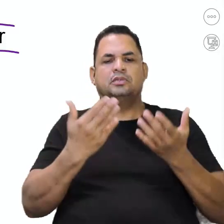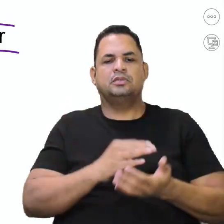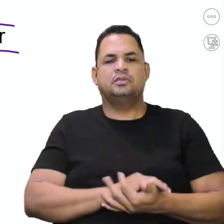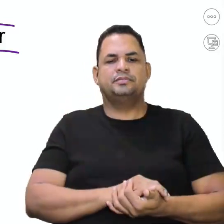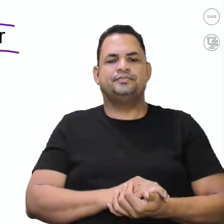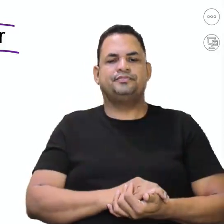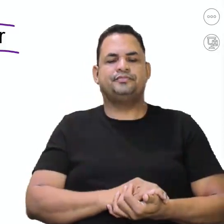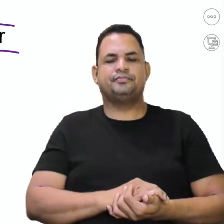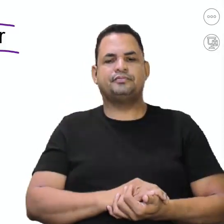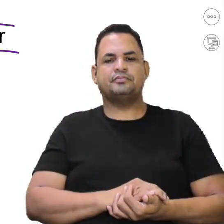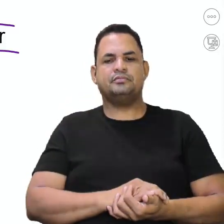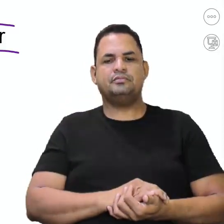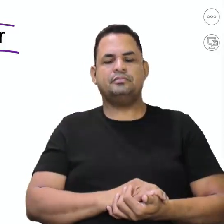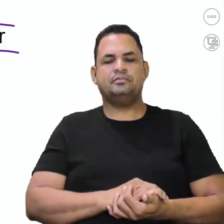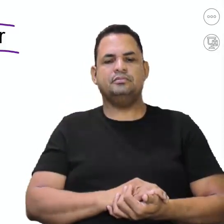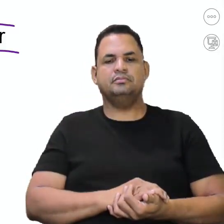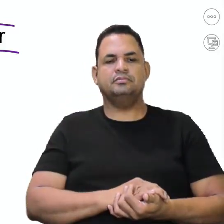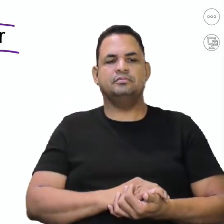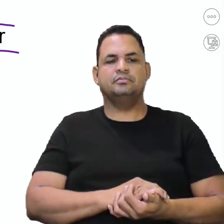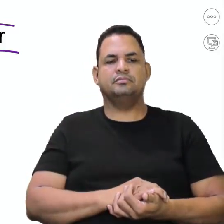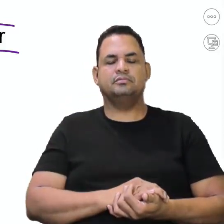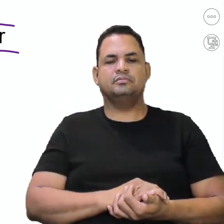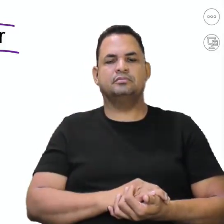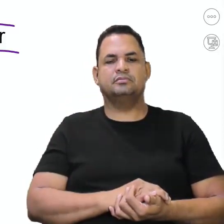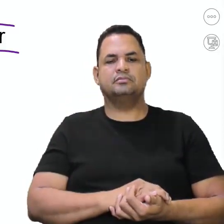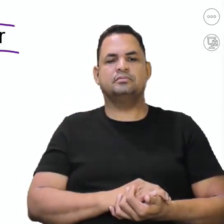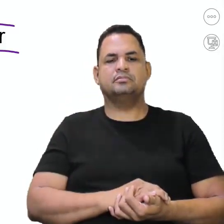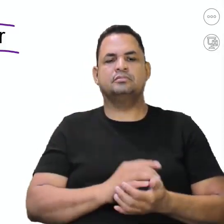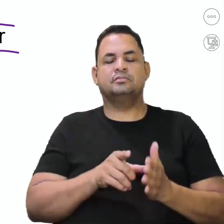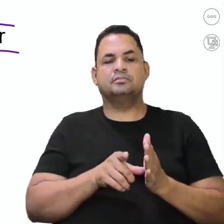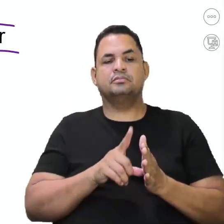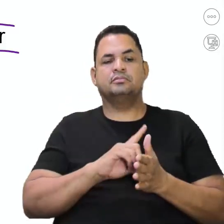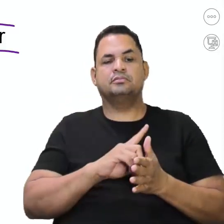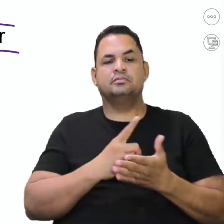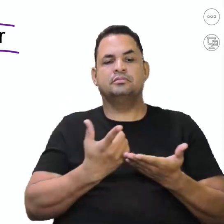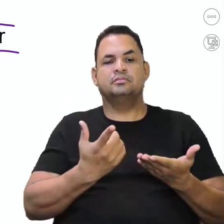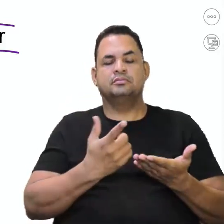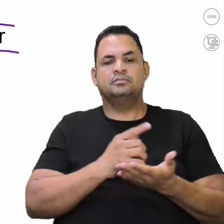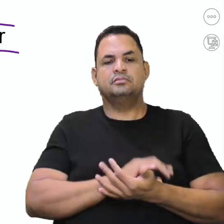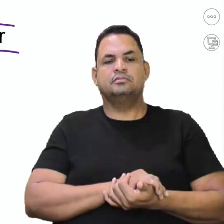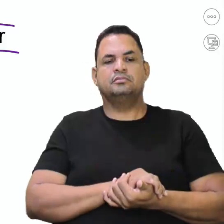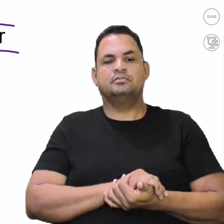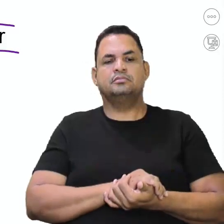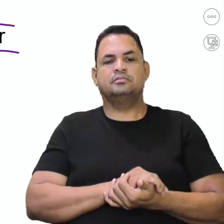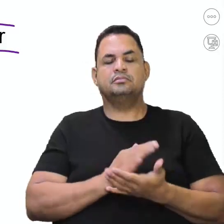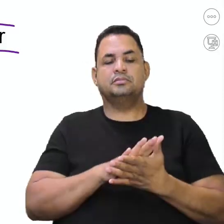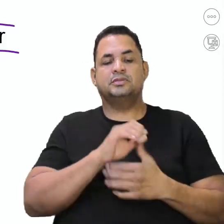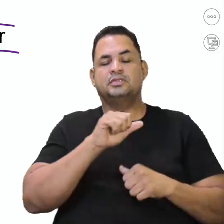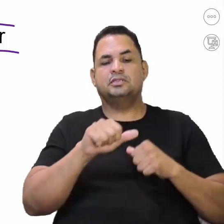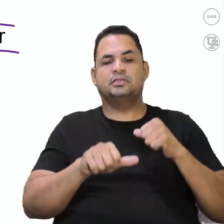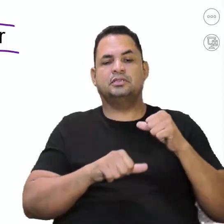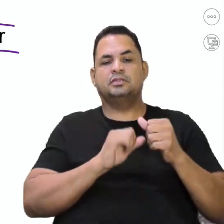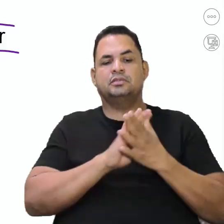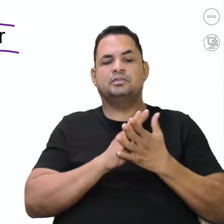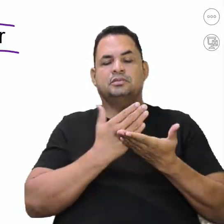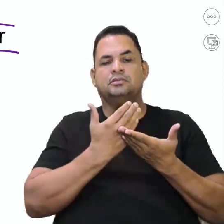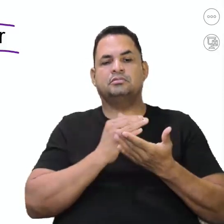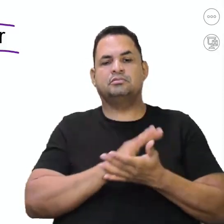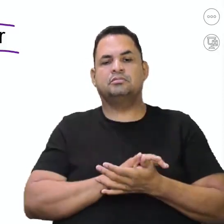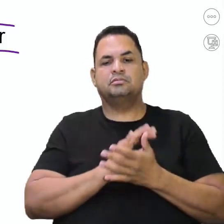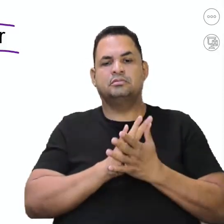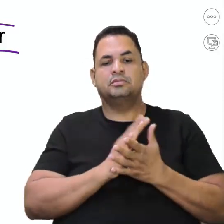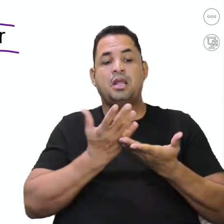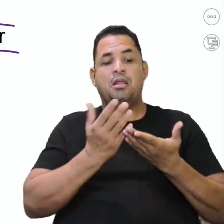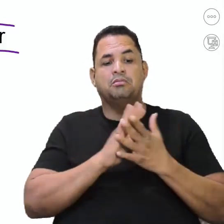before it becomes publicly visible. Antes, de se tornar